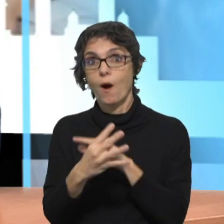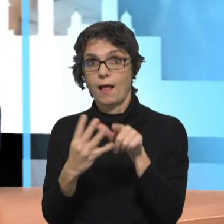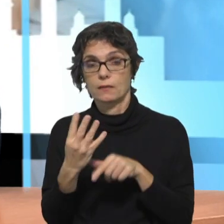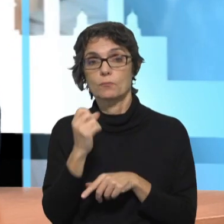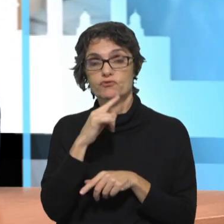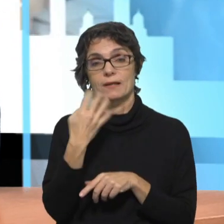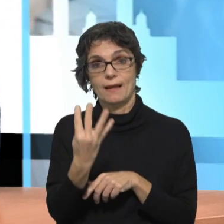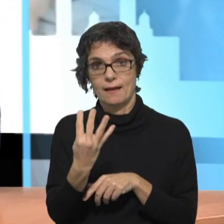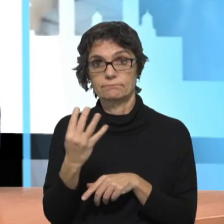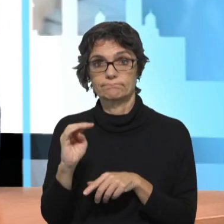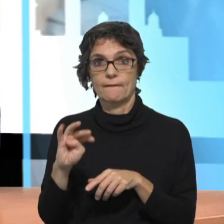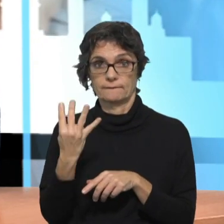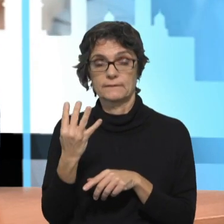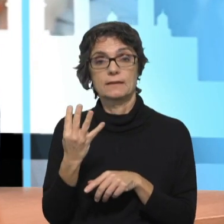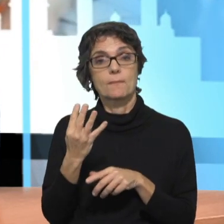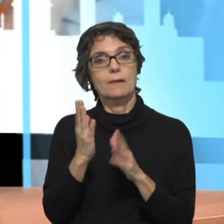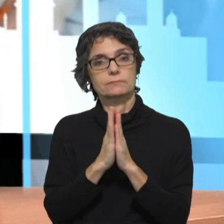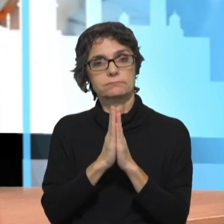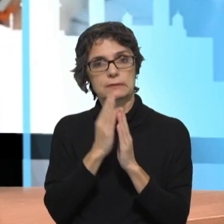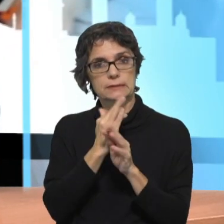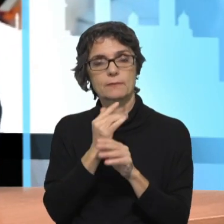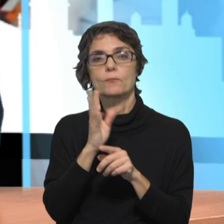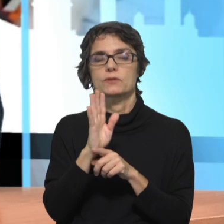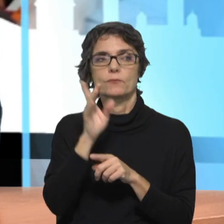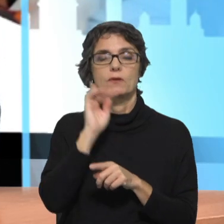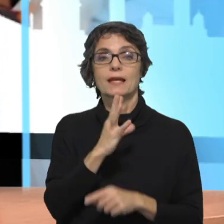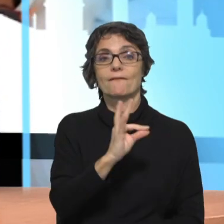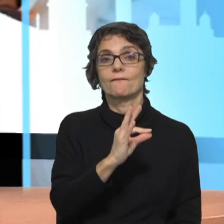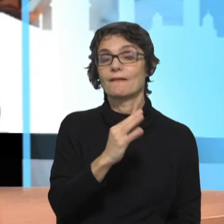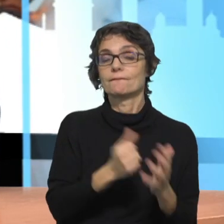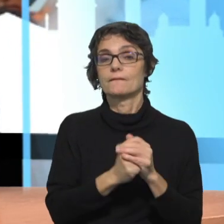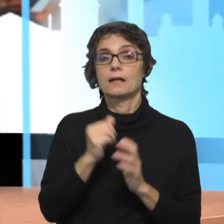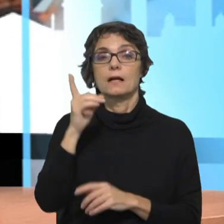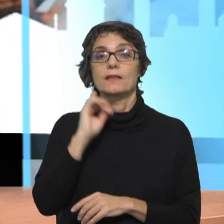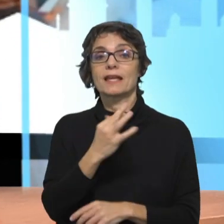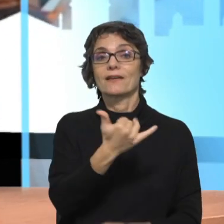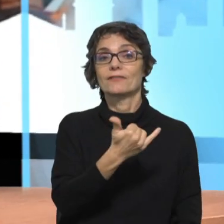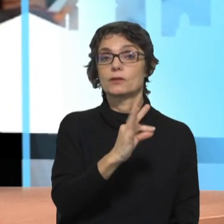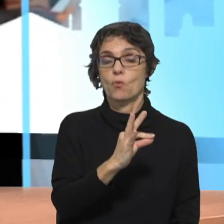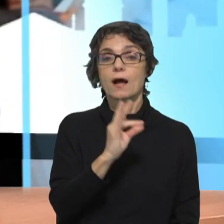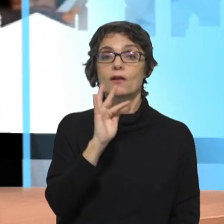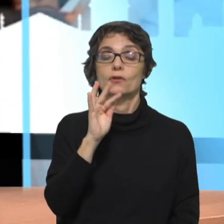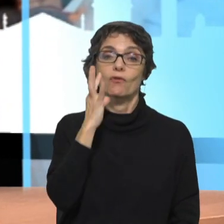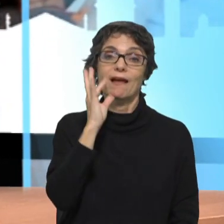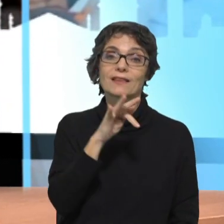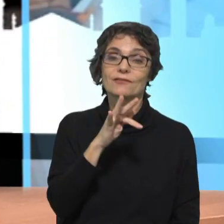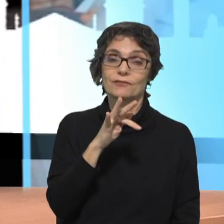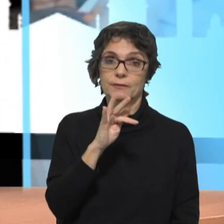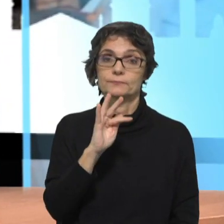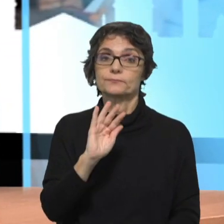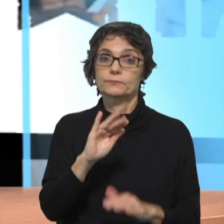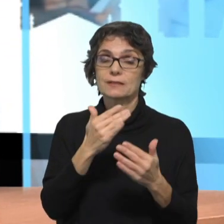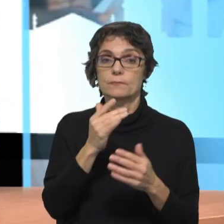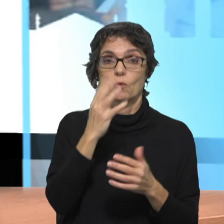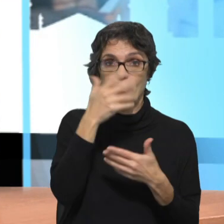celebração. Se formos à missa no dia 24, ao fim da tarde, princípio da noite, celebramos a missa da